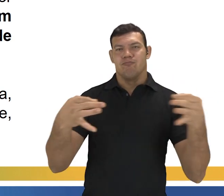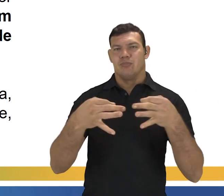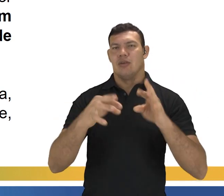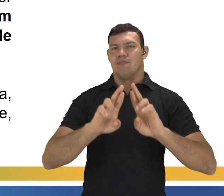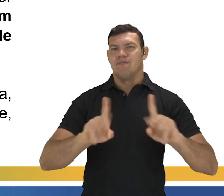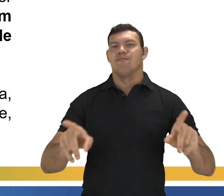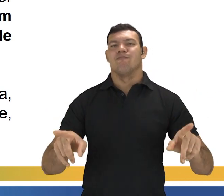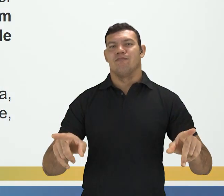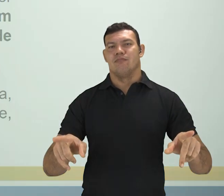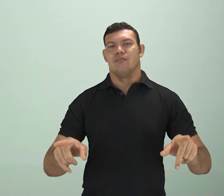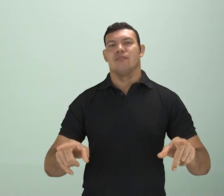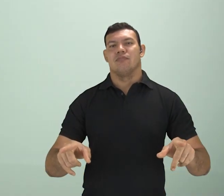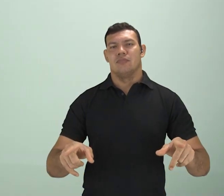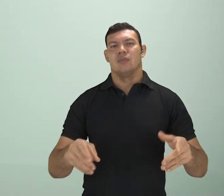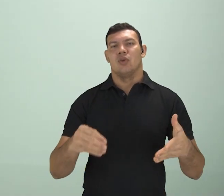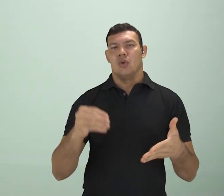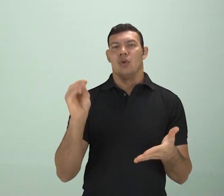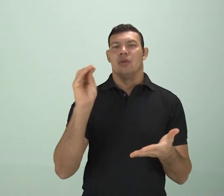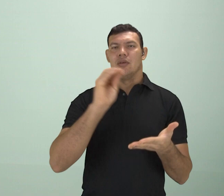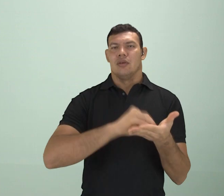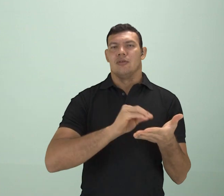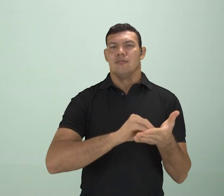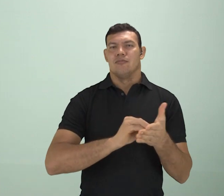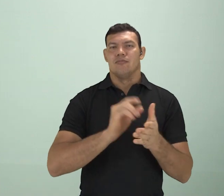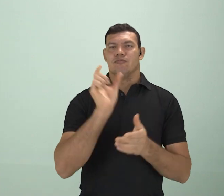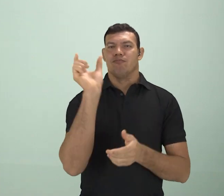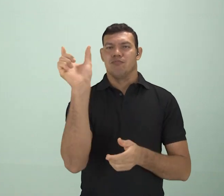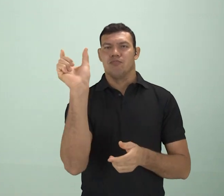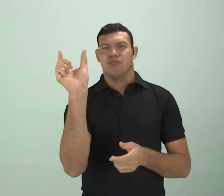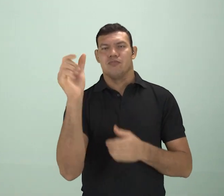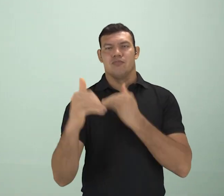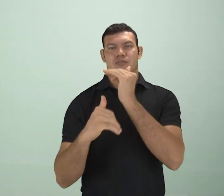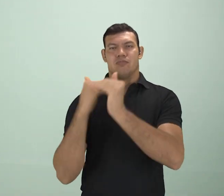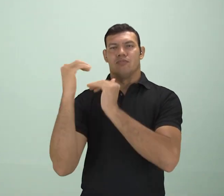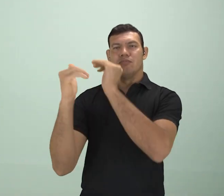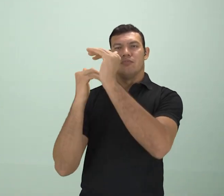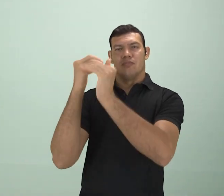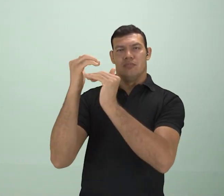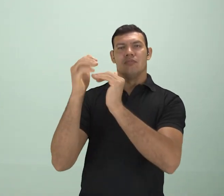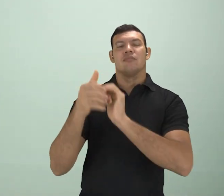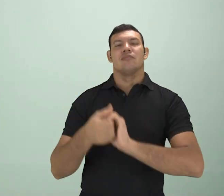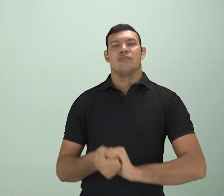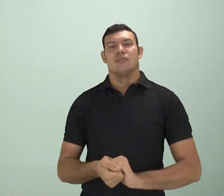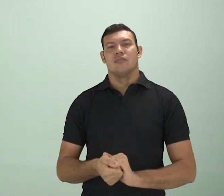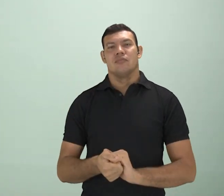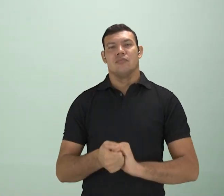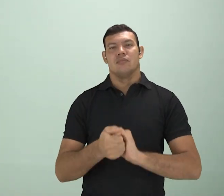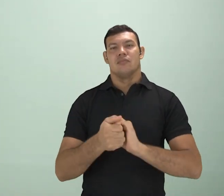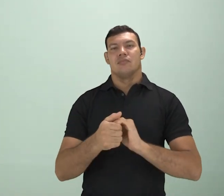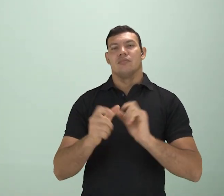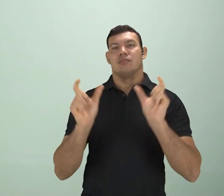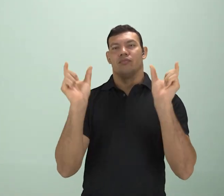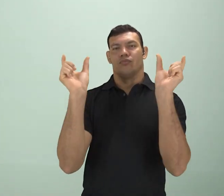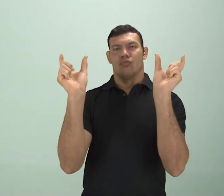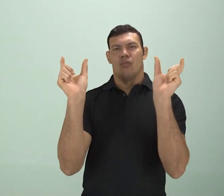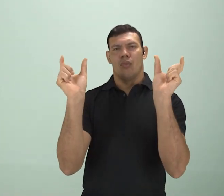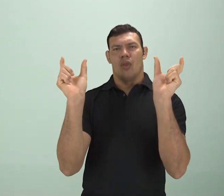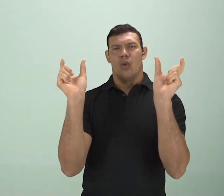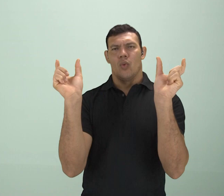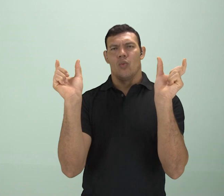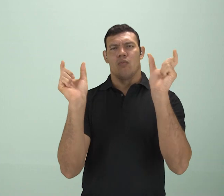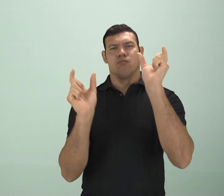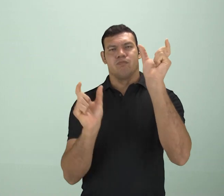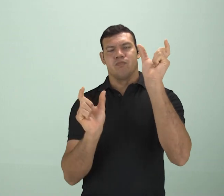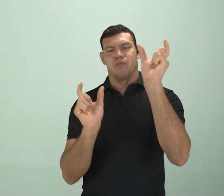pode acontecer dentro do próprio parágrafo, bem como você pode utilizar o primeiro parágrafo para apresentar essa ideia e